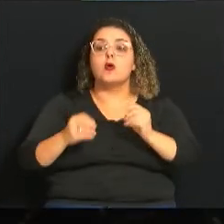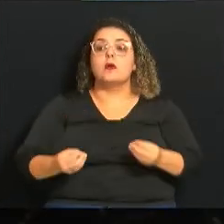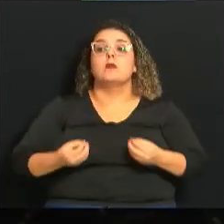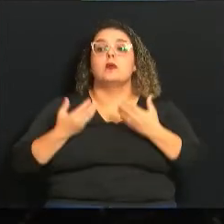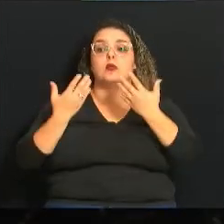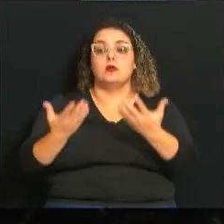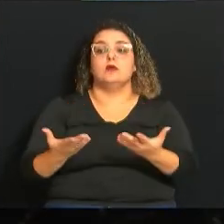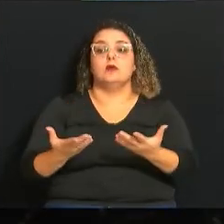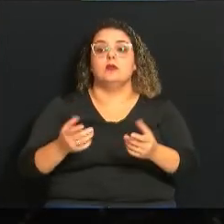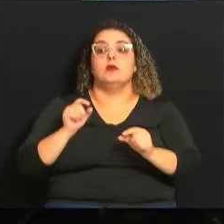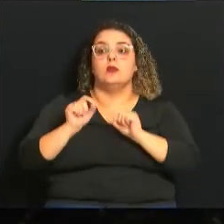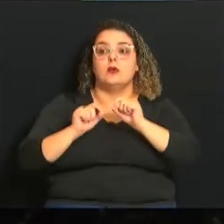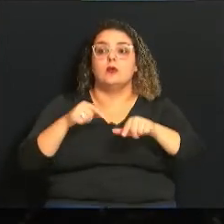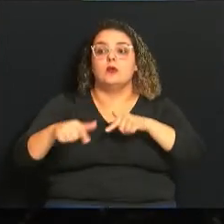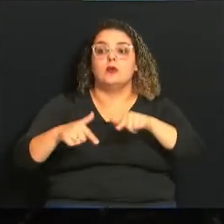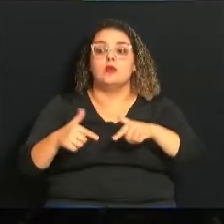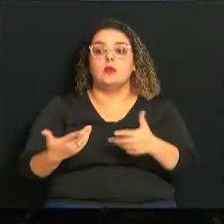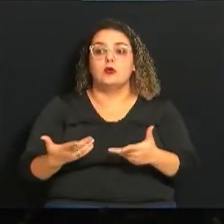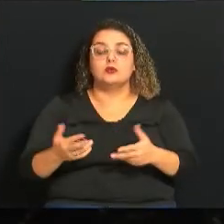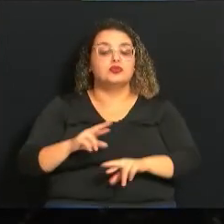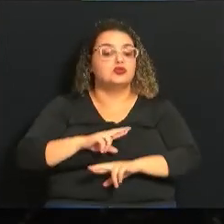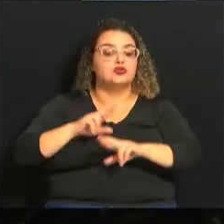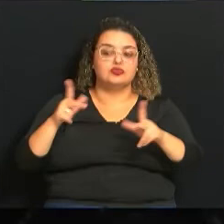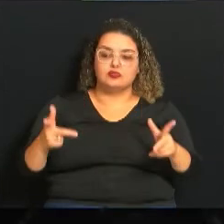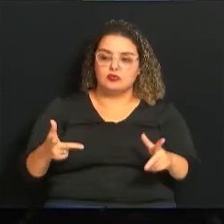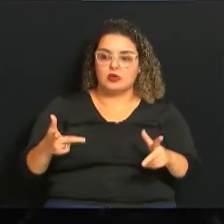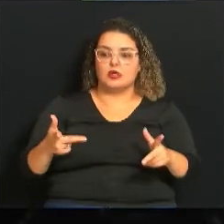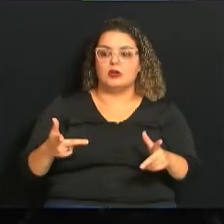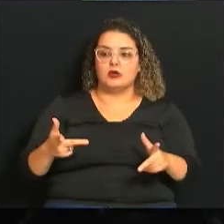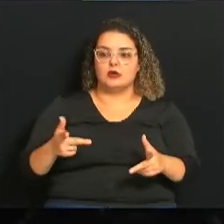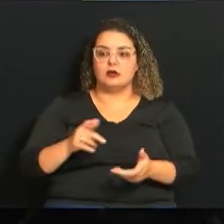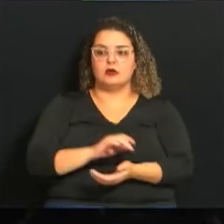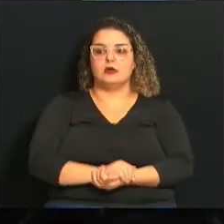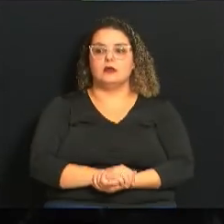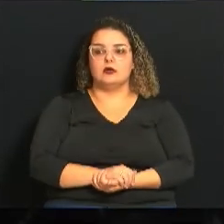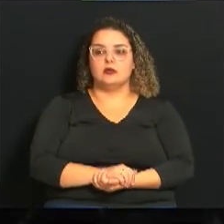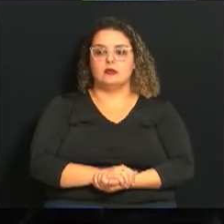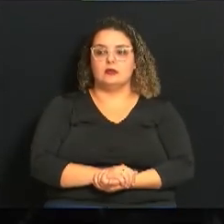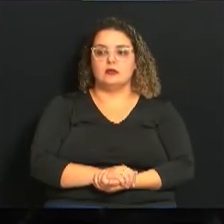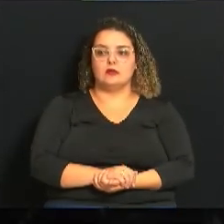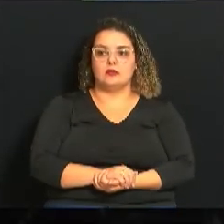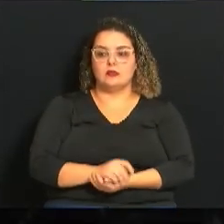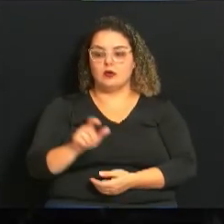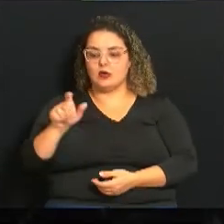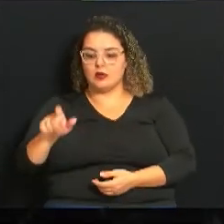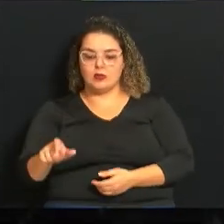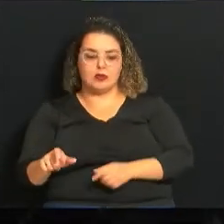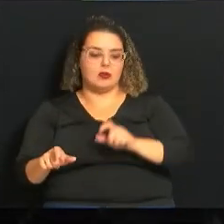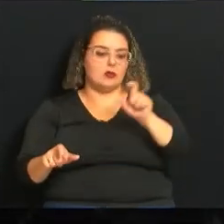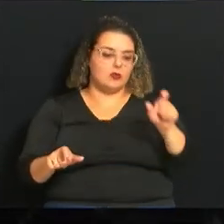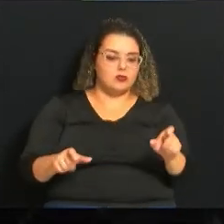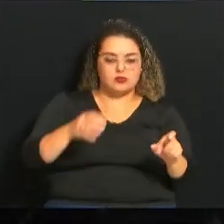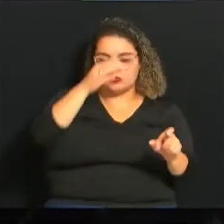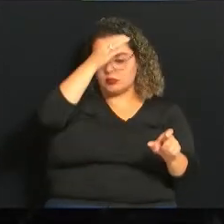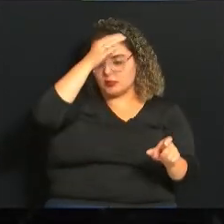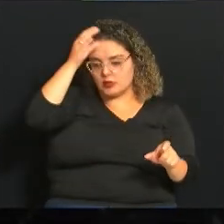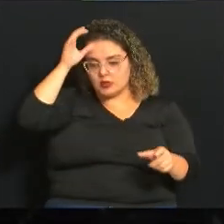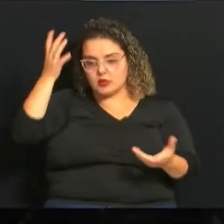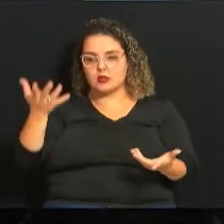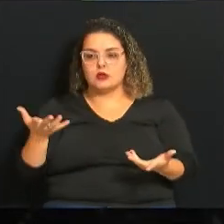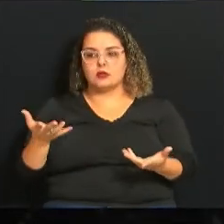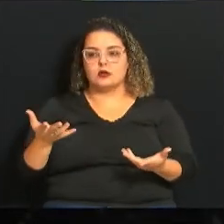o meu trabalho oferece de diferente em relação àquela pessoa ou àquela outra? E a gente tem